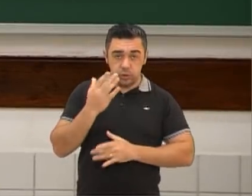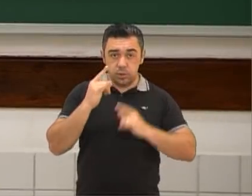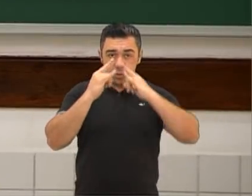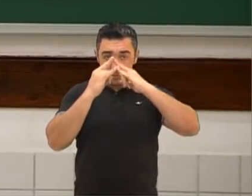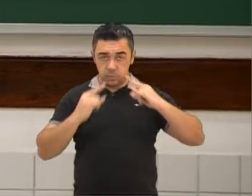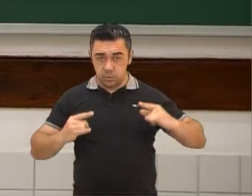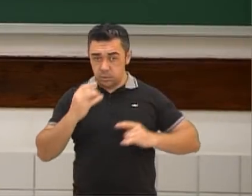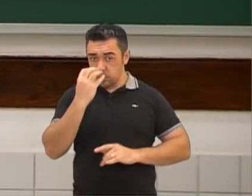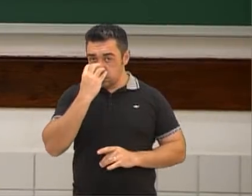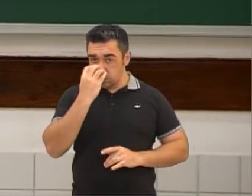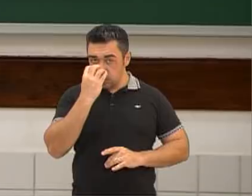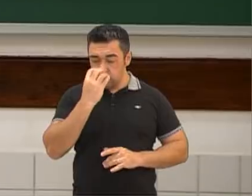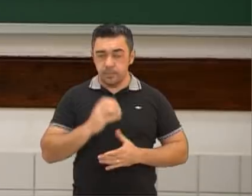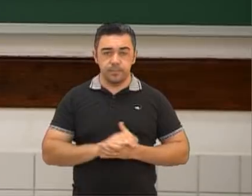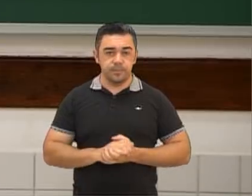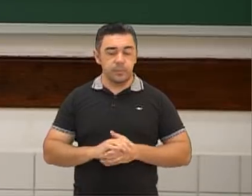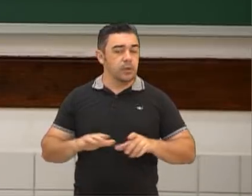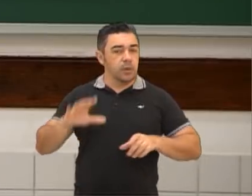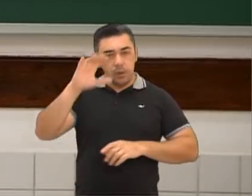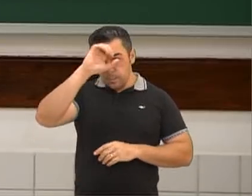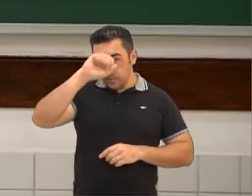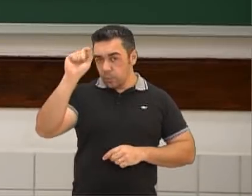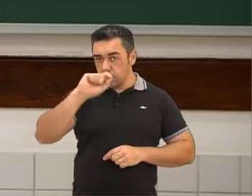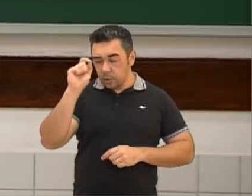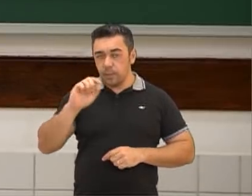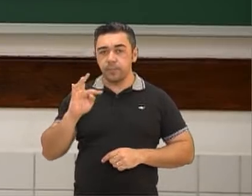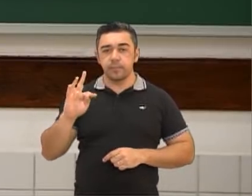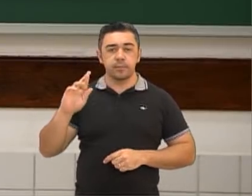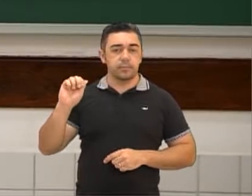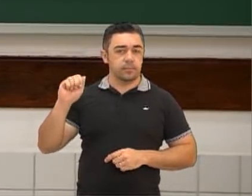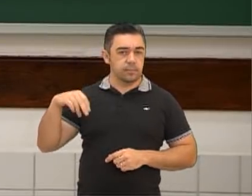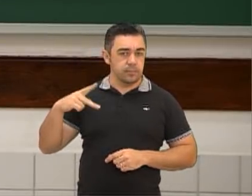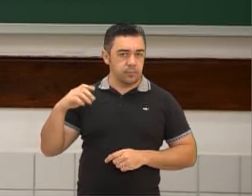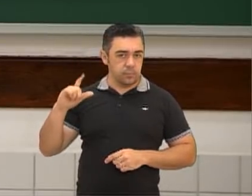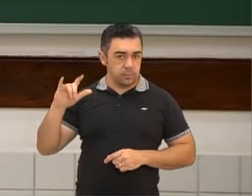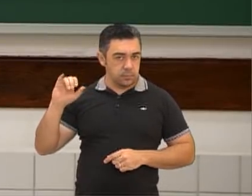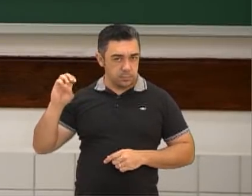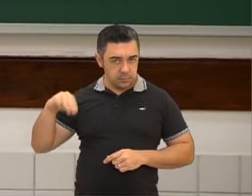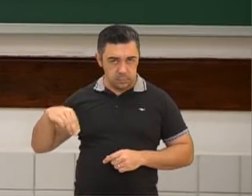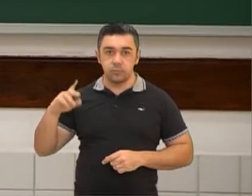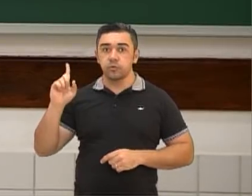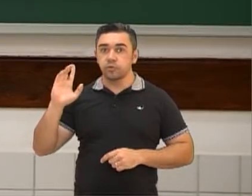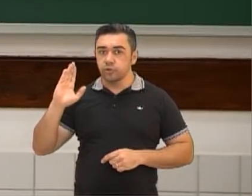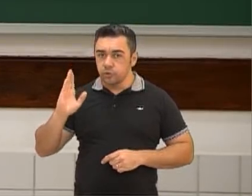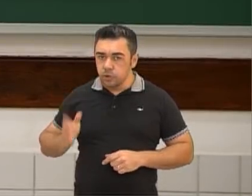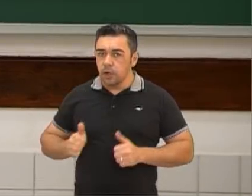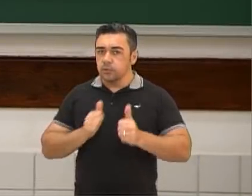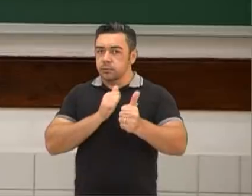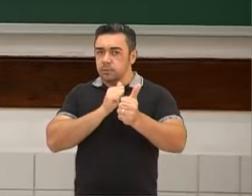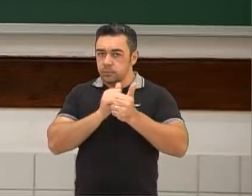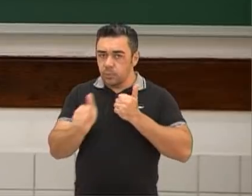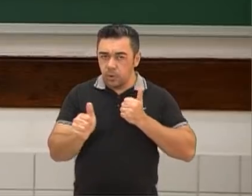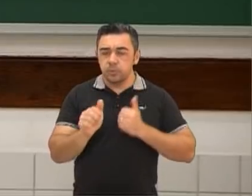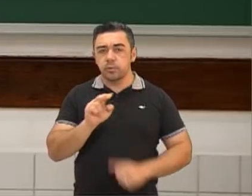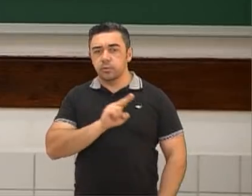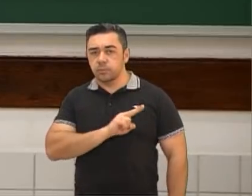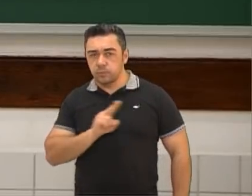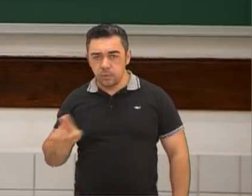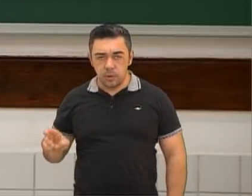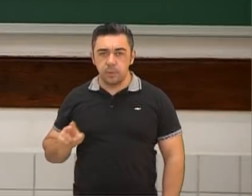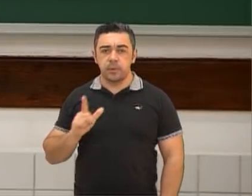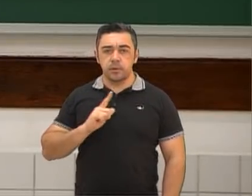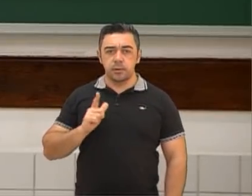Nós aprendemos também que o trampolim, ele já desenvolveu um esporte, já criou um esporte, o chamado